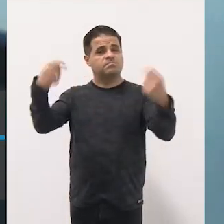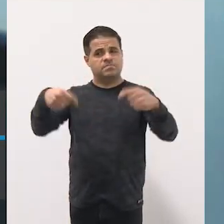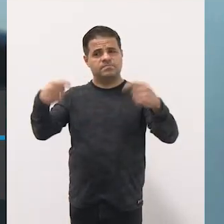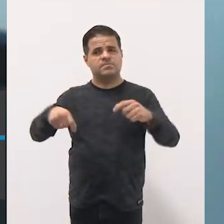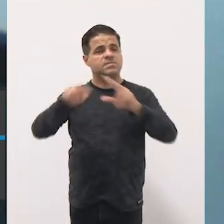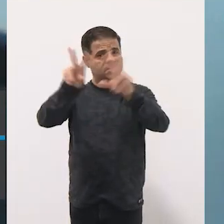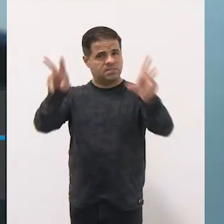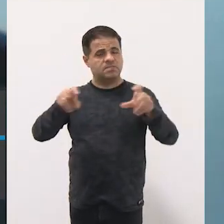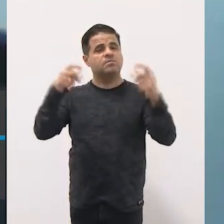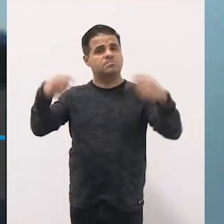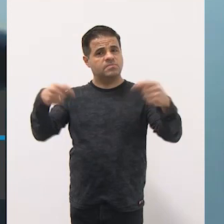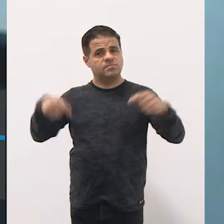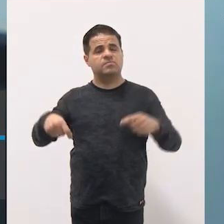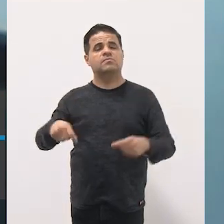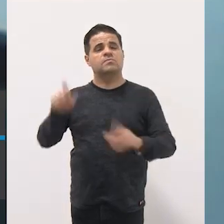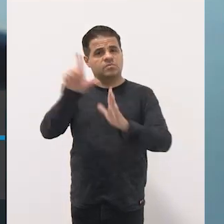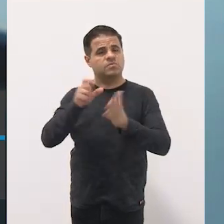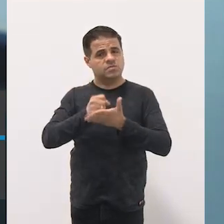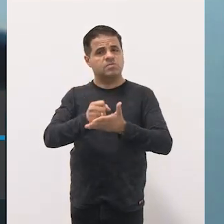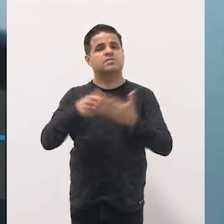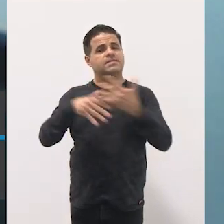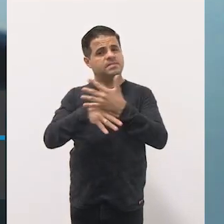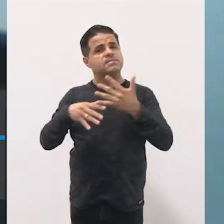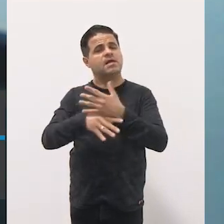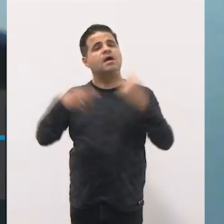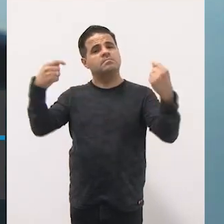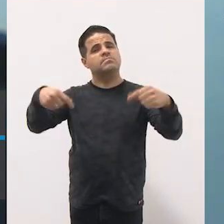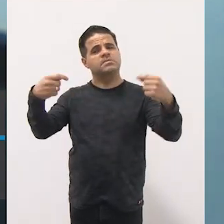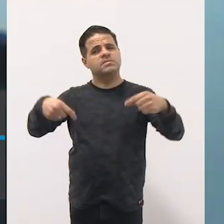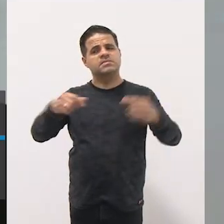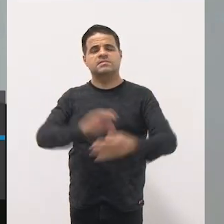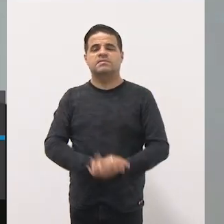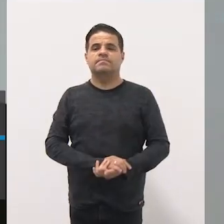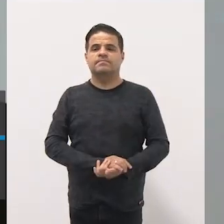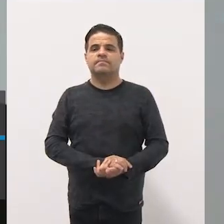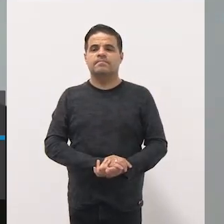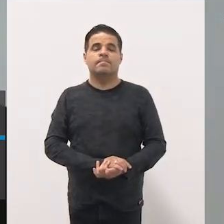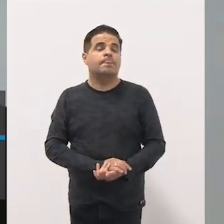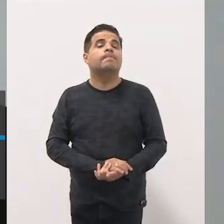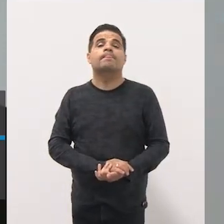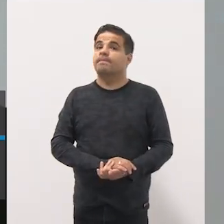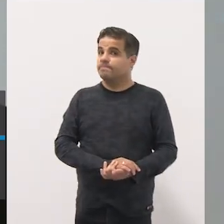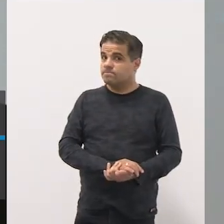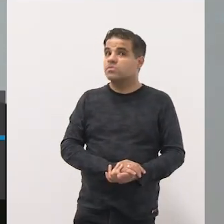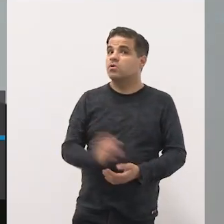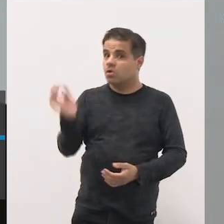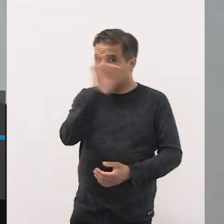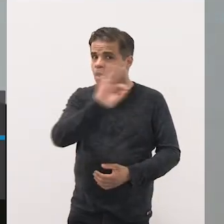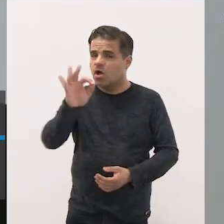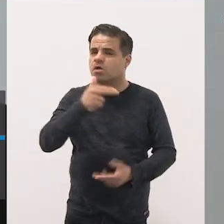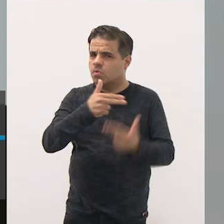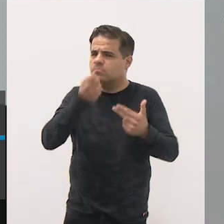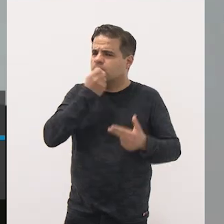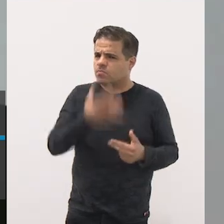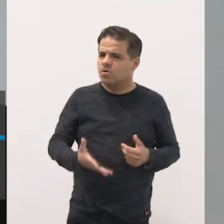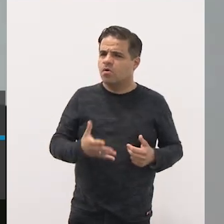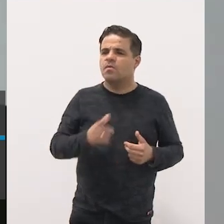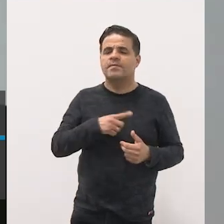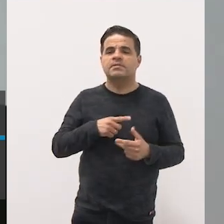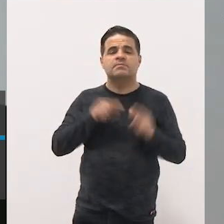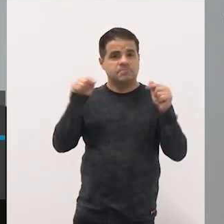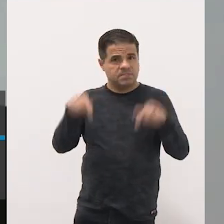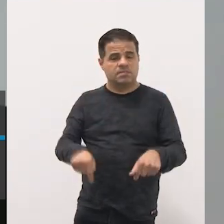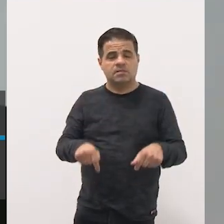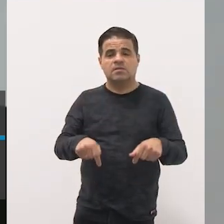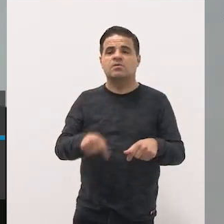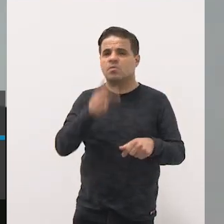essas questões de logística da cidade. Ai, que ótimo, que coisa boa. Temos aqui,